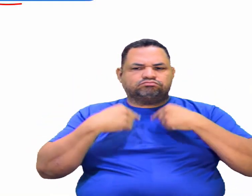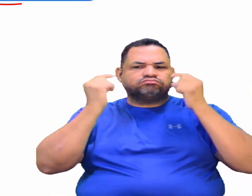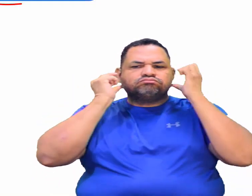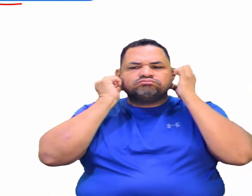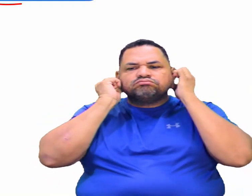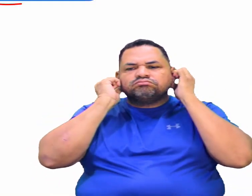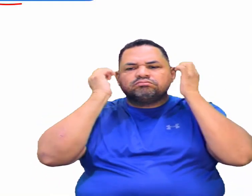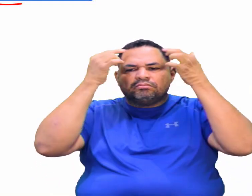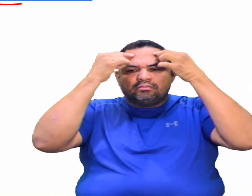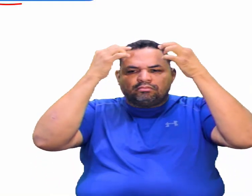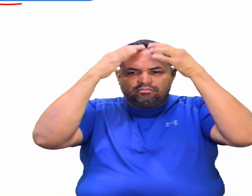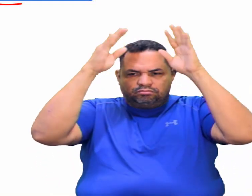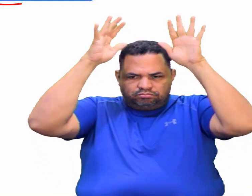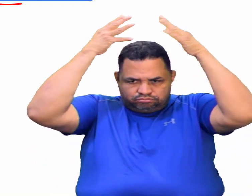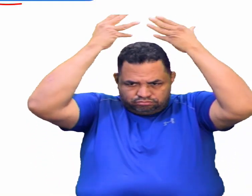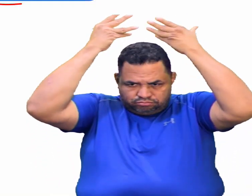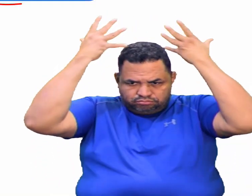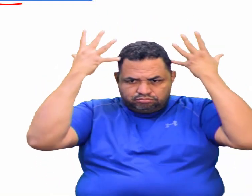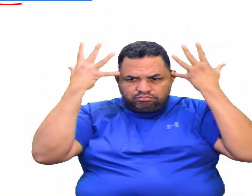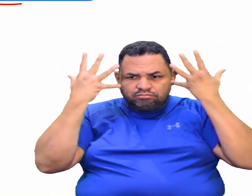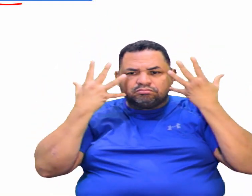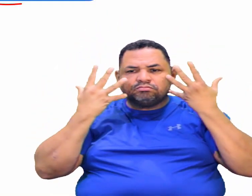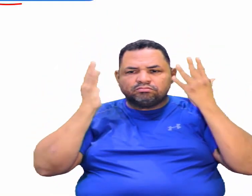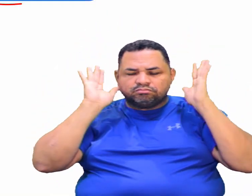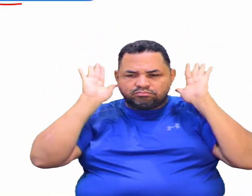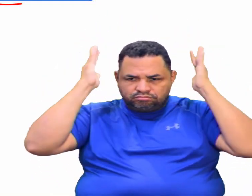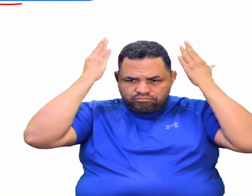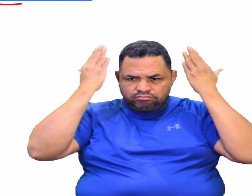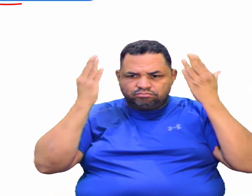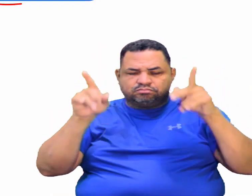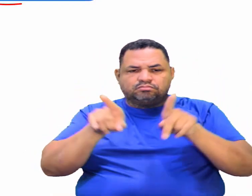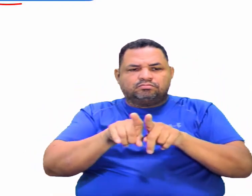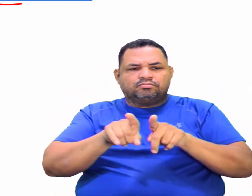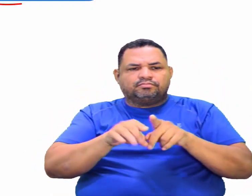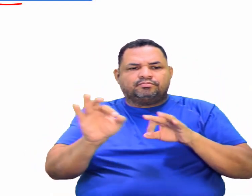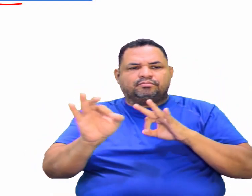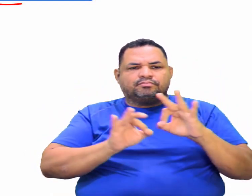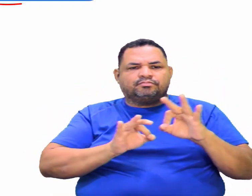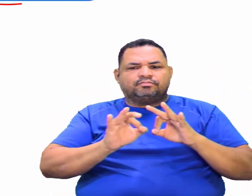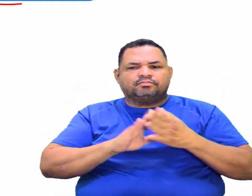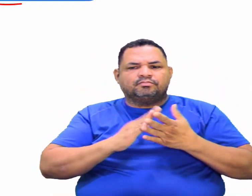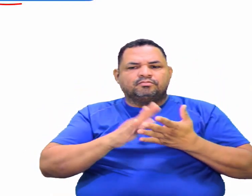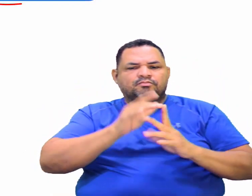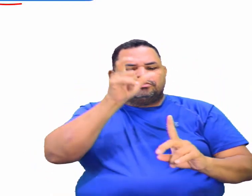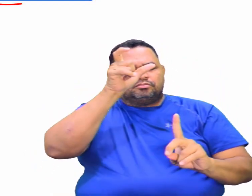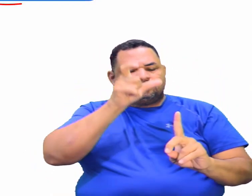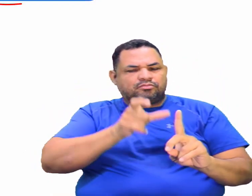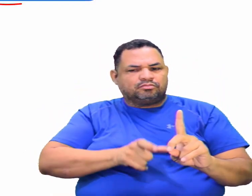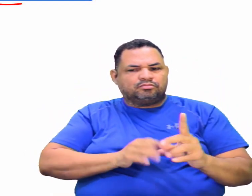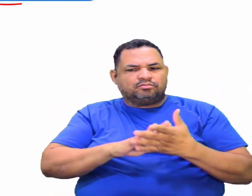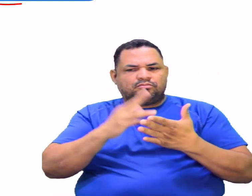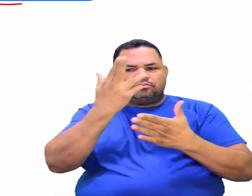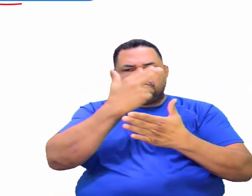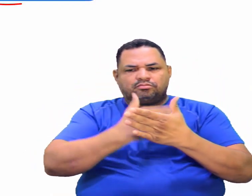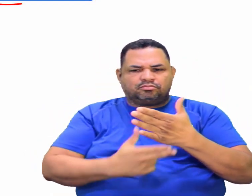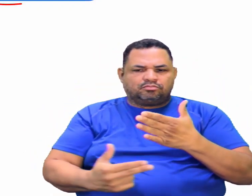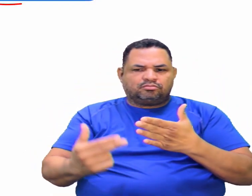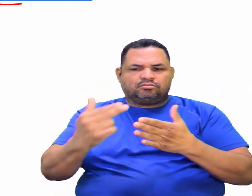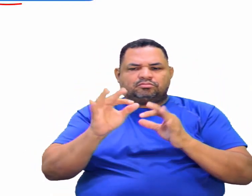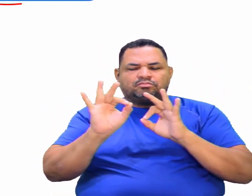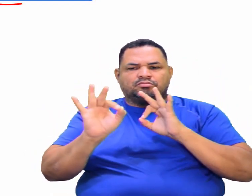eles enfeitam seus seus corpos de certo modo Eles procuram personalizar os desenhos